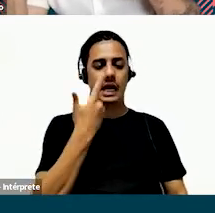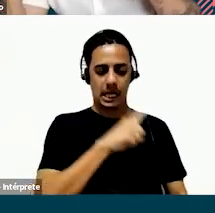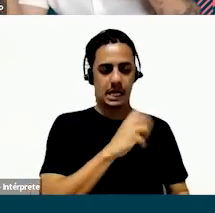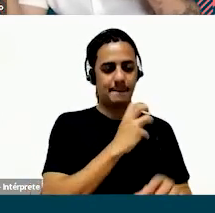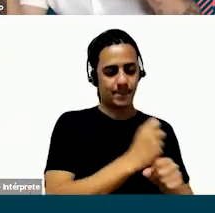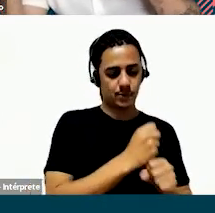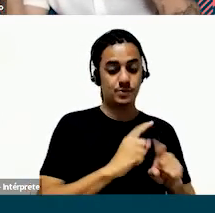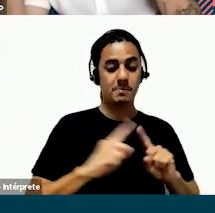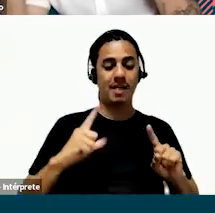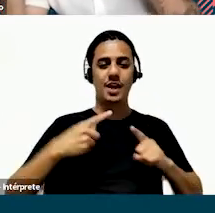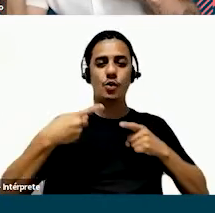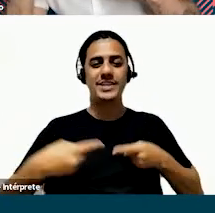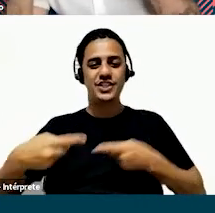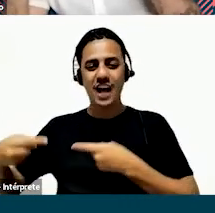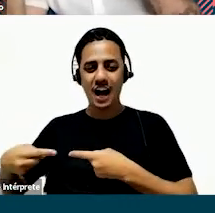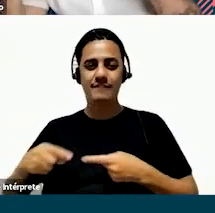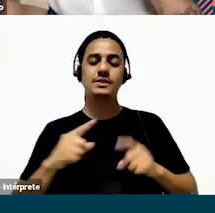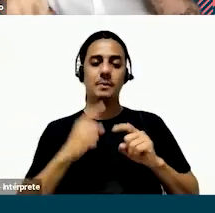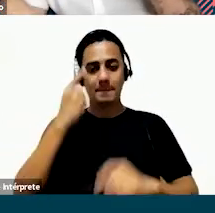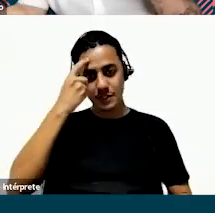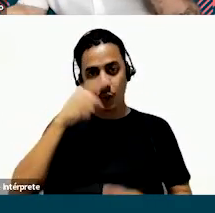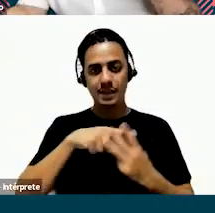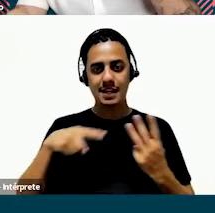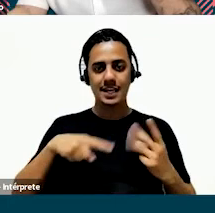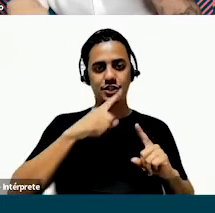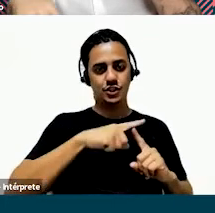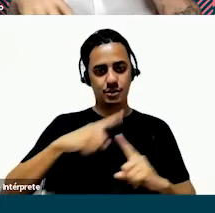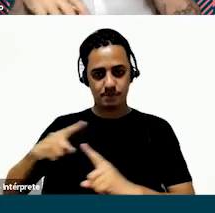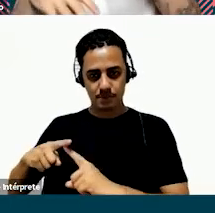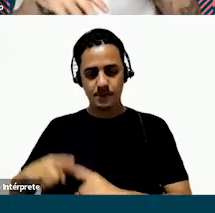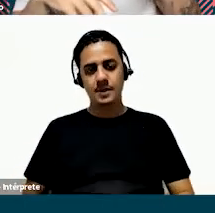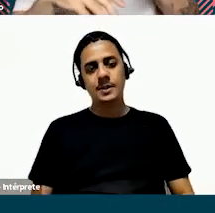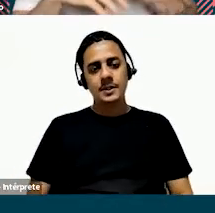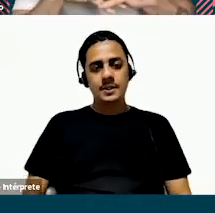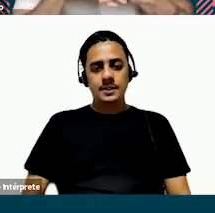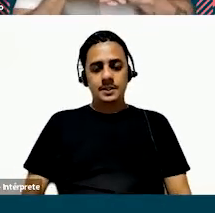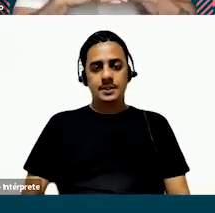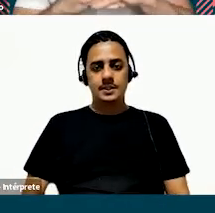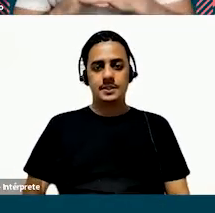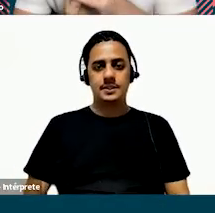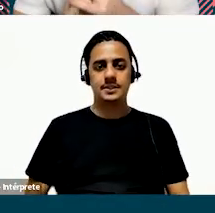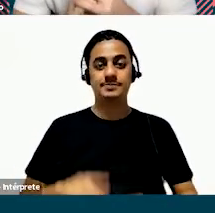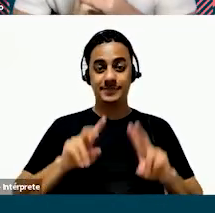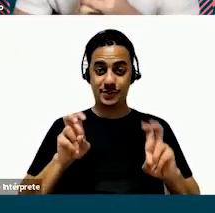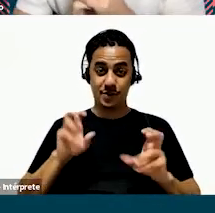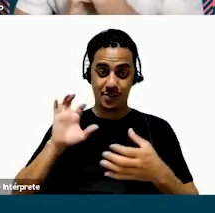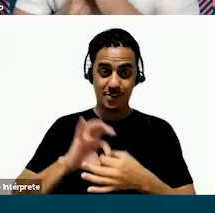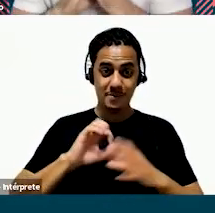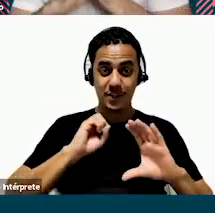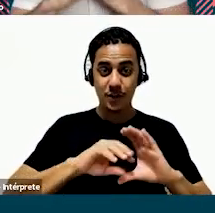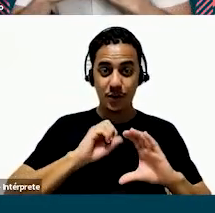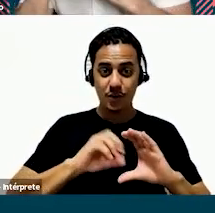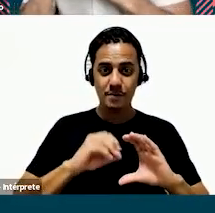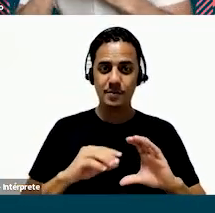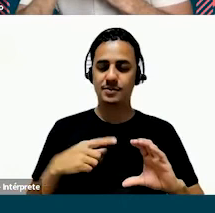gerar competitividade, e para isso foi pensado em 3 rankings diferentes. E a gente também, quando a gente fala de Globo,